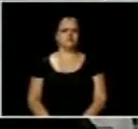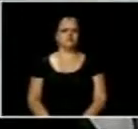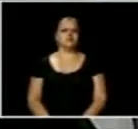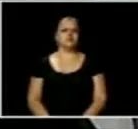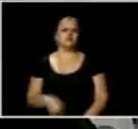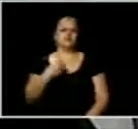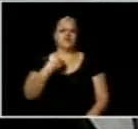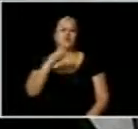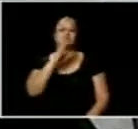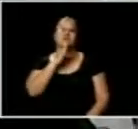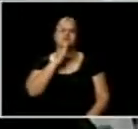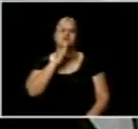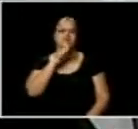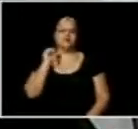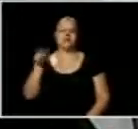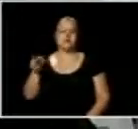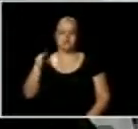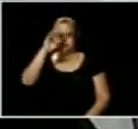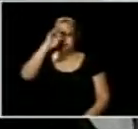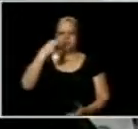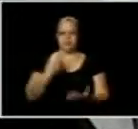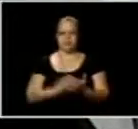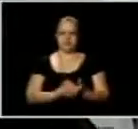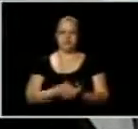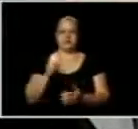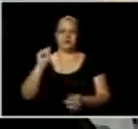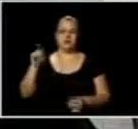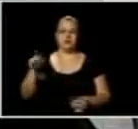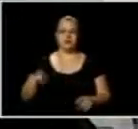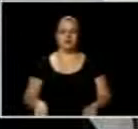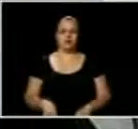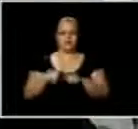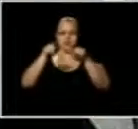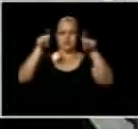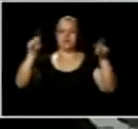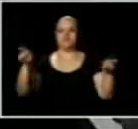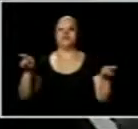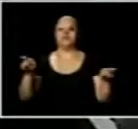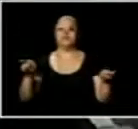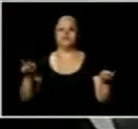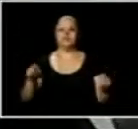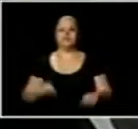ela, respeito ela como profissional da área, principalmente voltada a shopping.